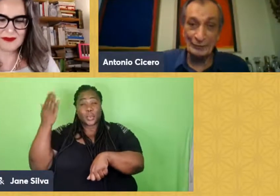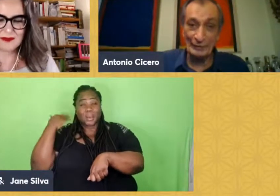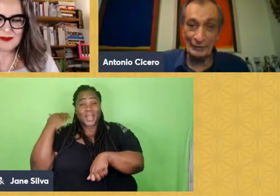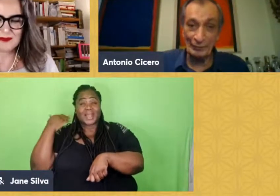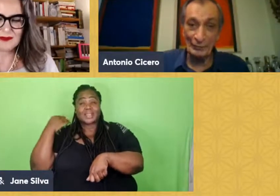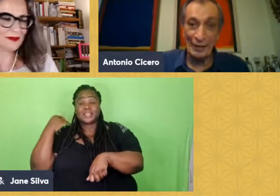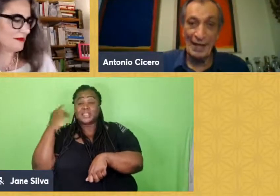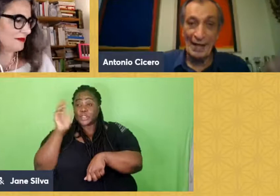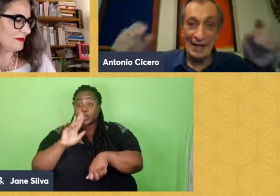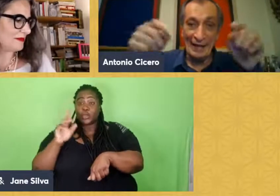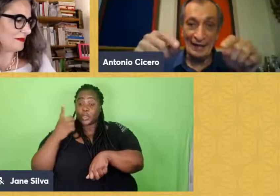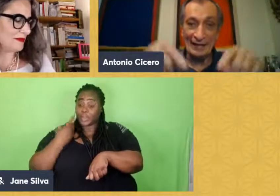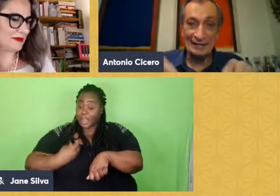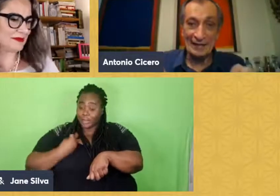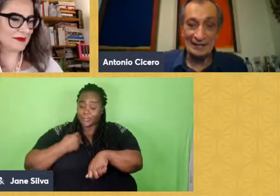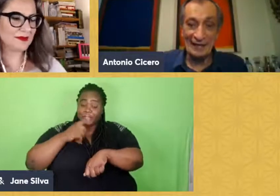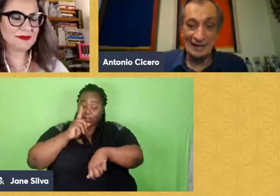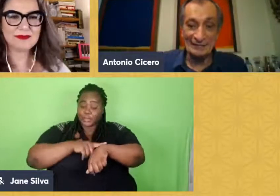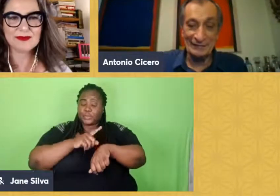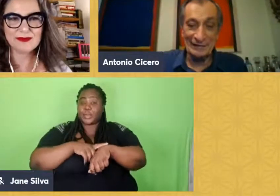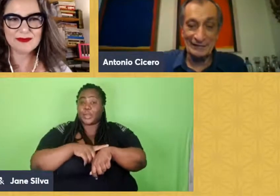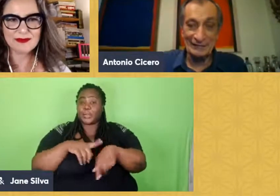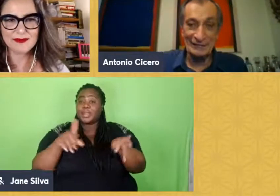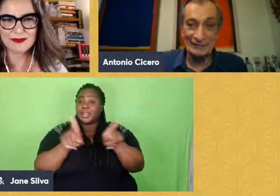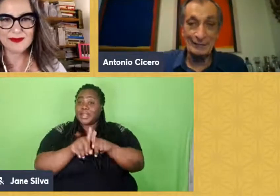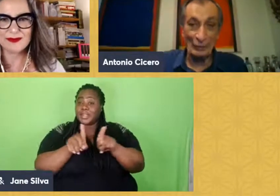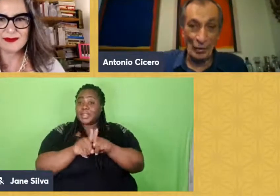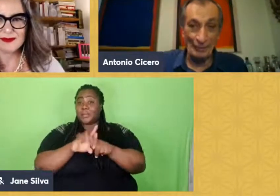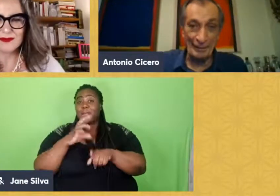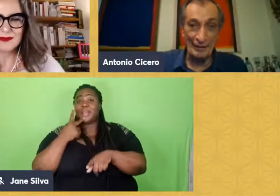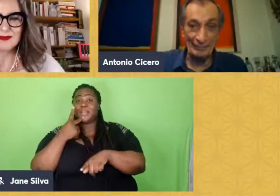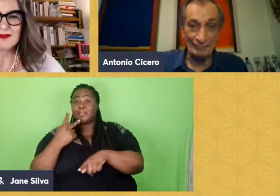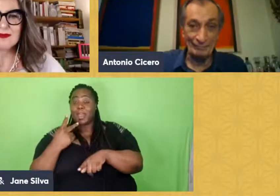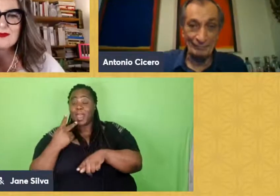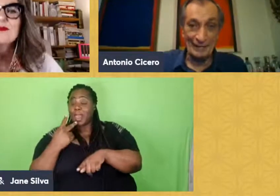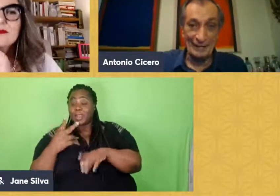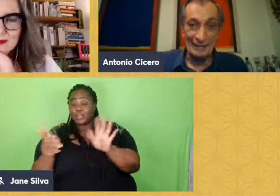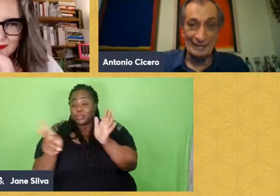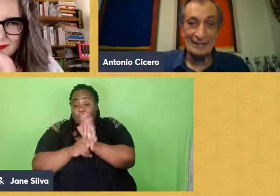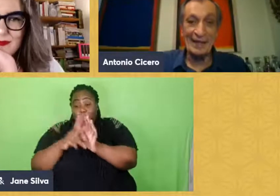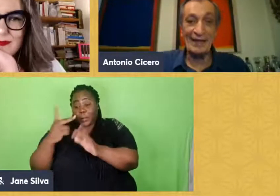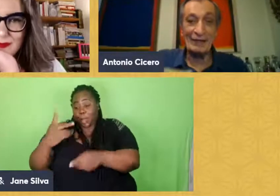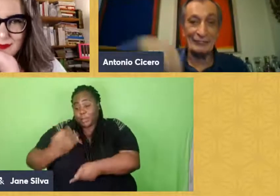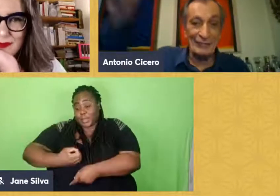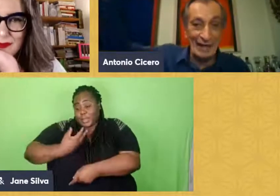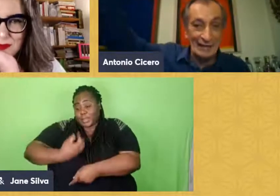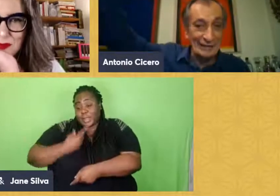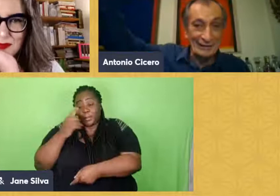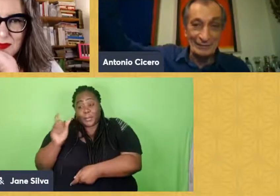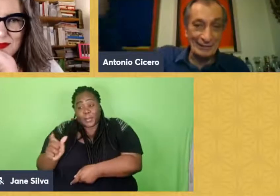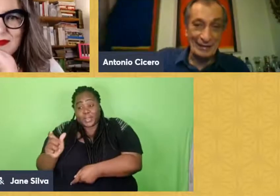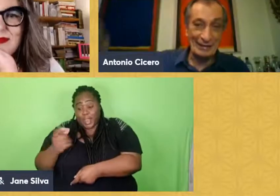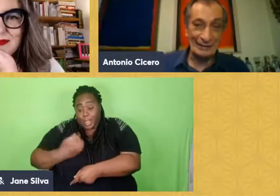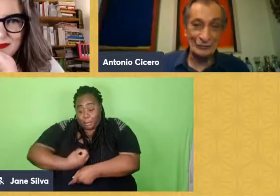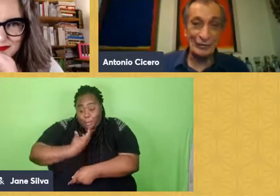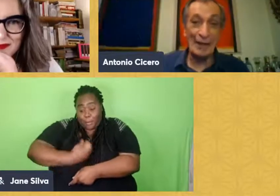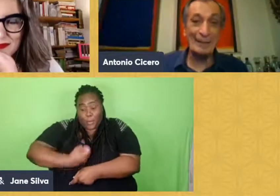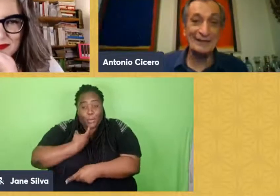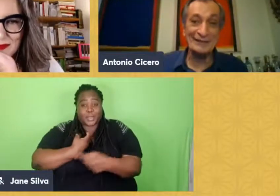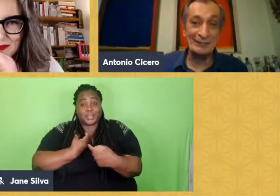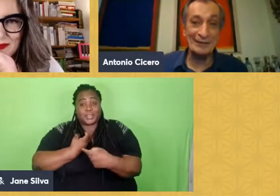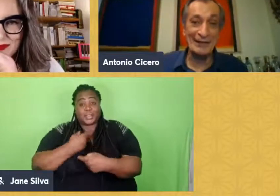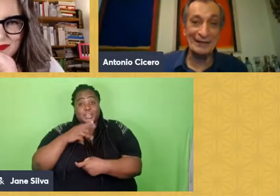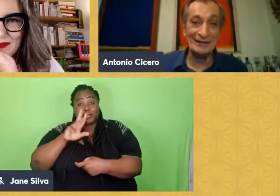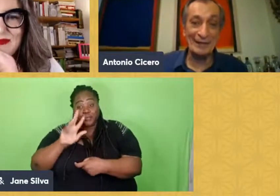ao mesmo tempo ela diz de si própria que ela vai durar